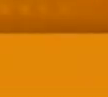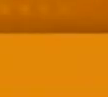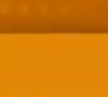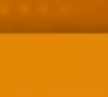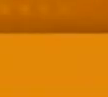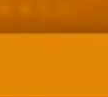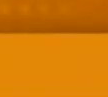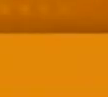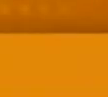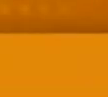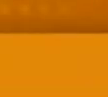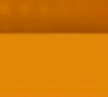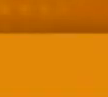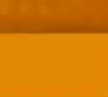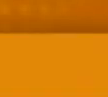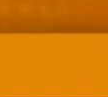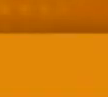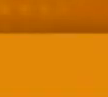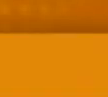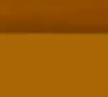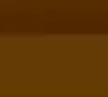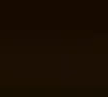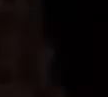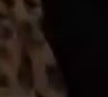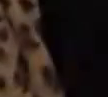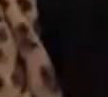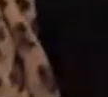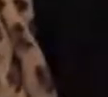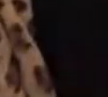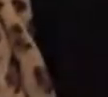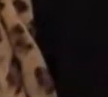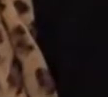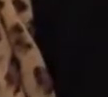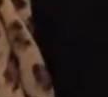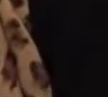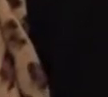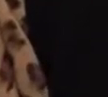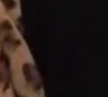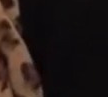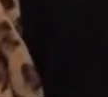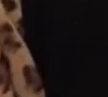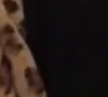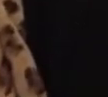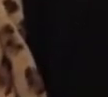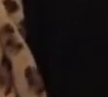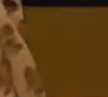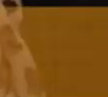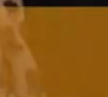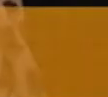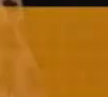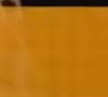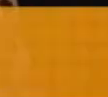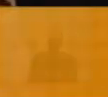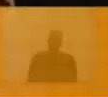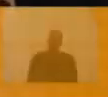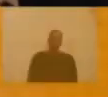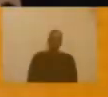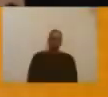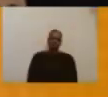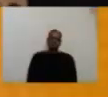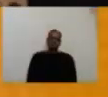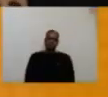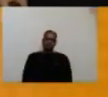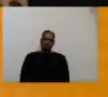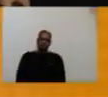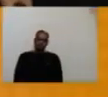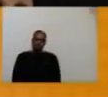Olá, bom dia. Hoje o SENAC inicia mais uma